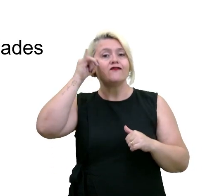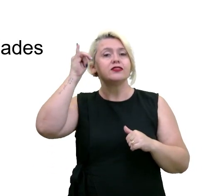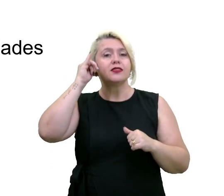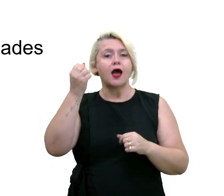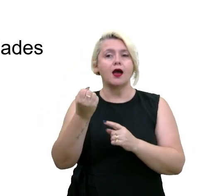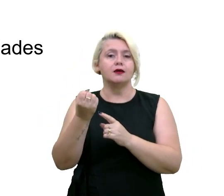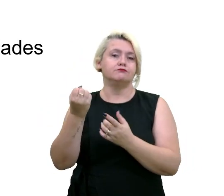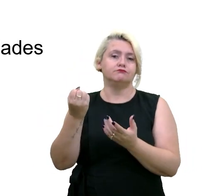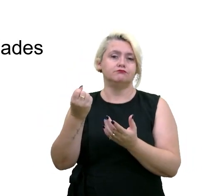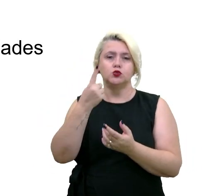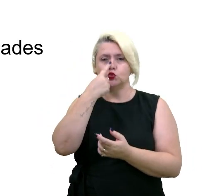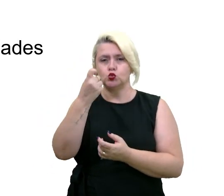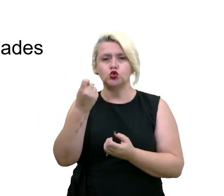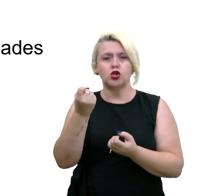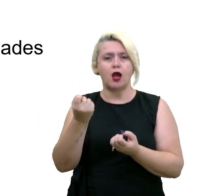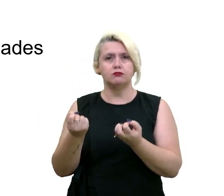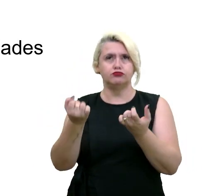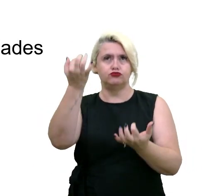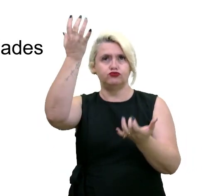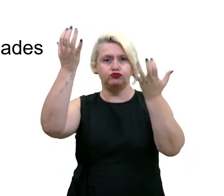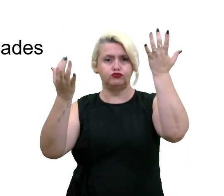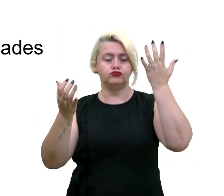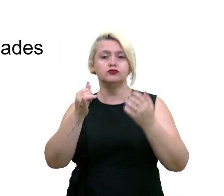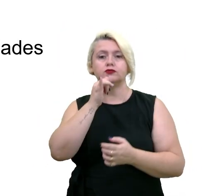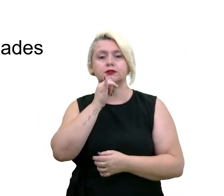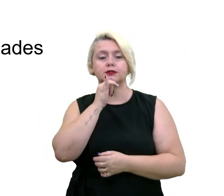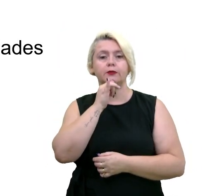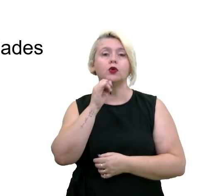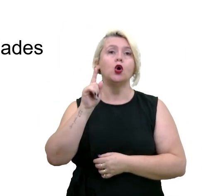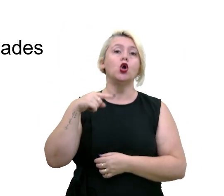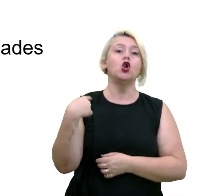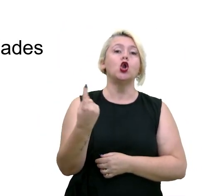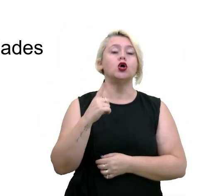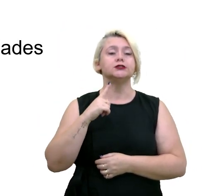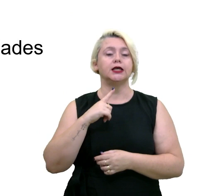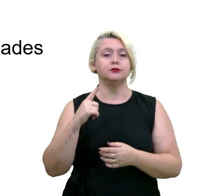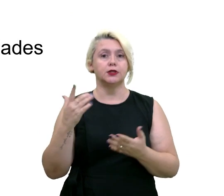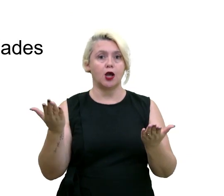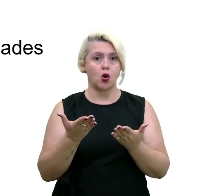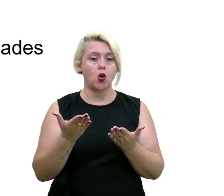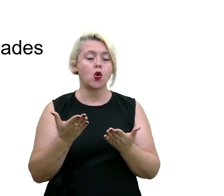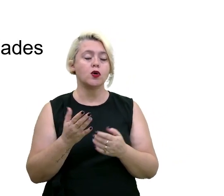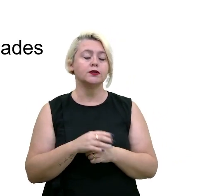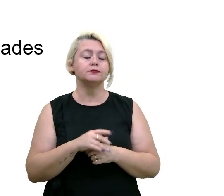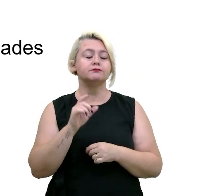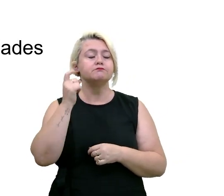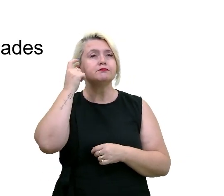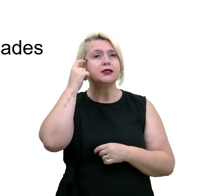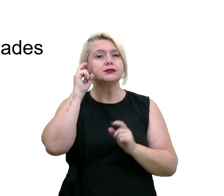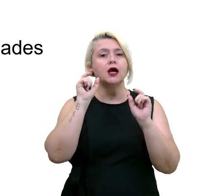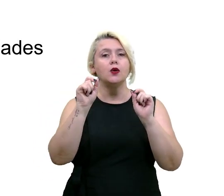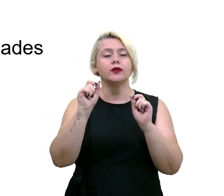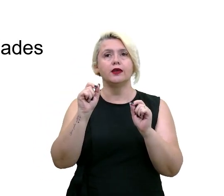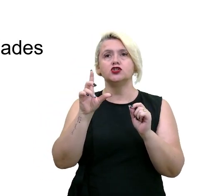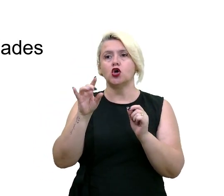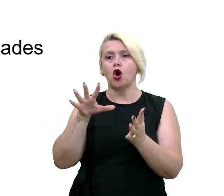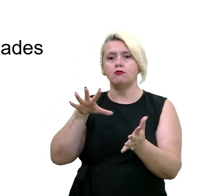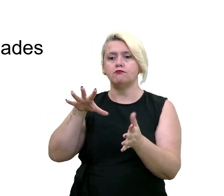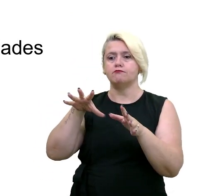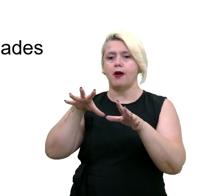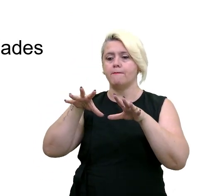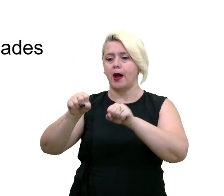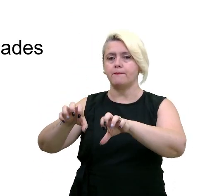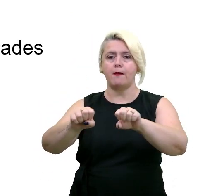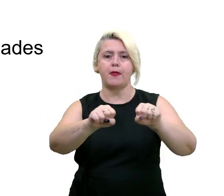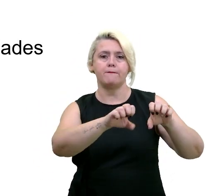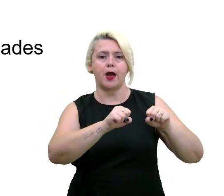tanto. Então, a ideia é o quê? Tá, nós temos que, agora, vamos parar de pensar em conquistar